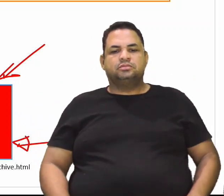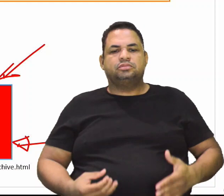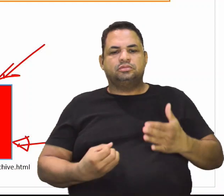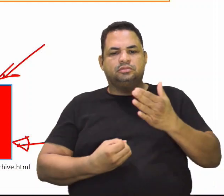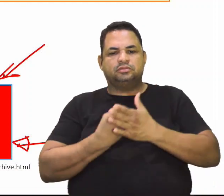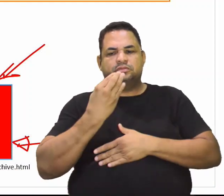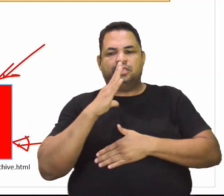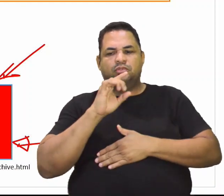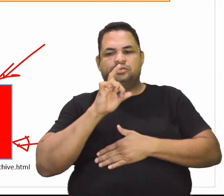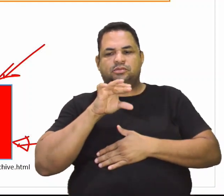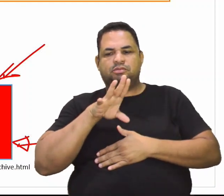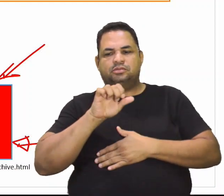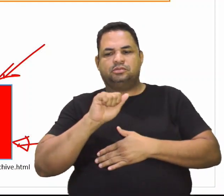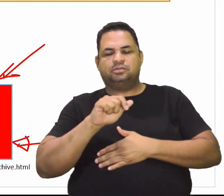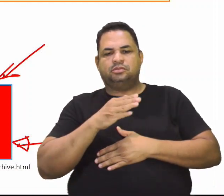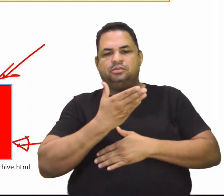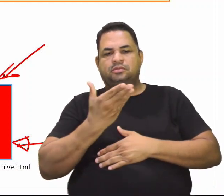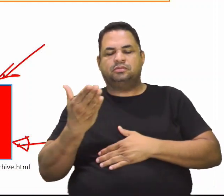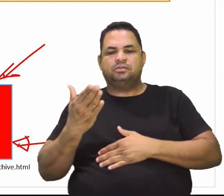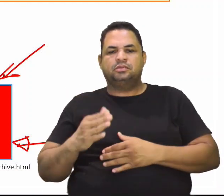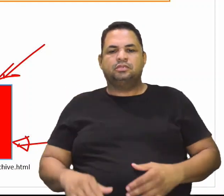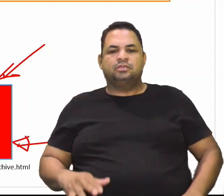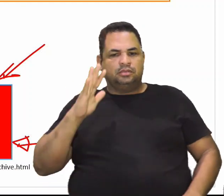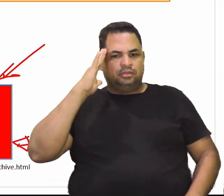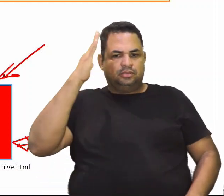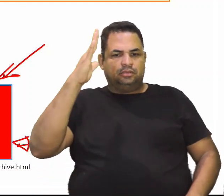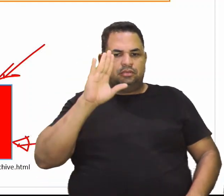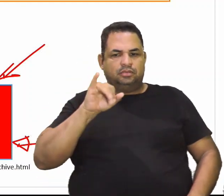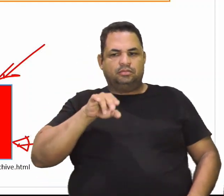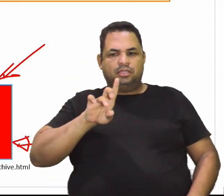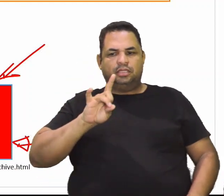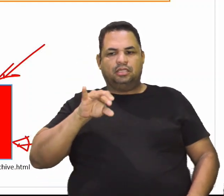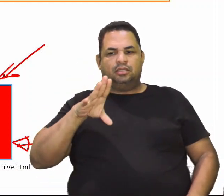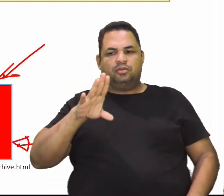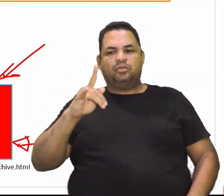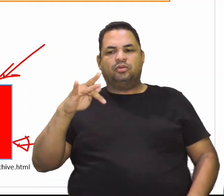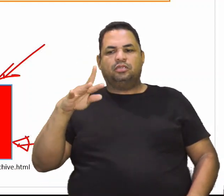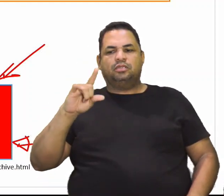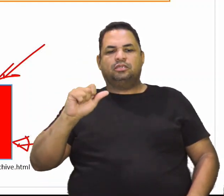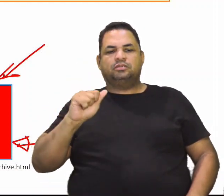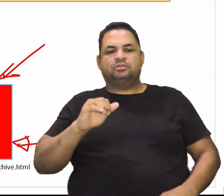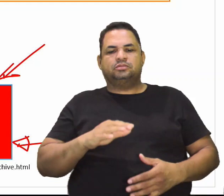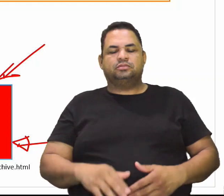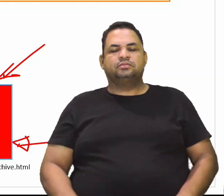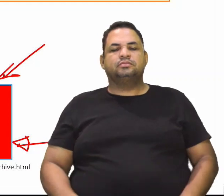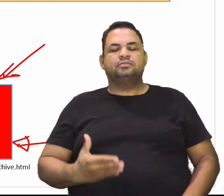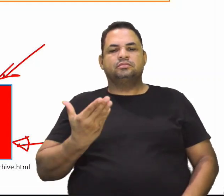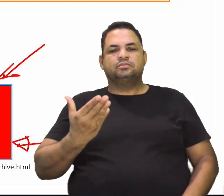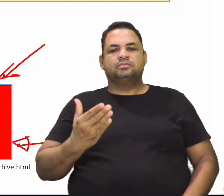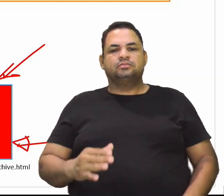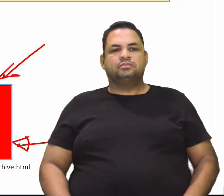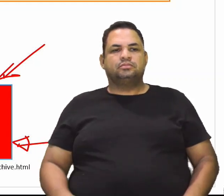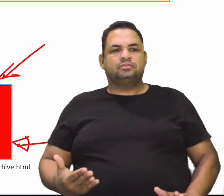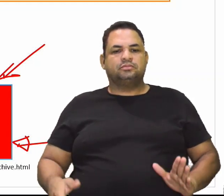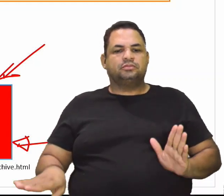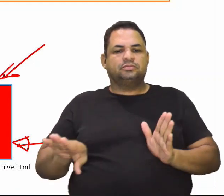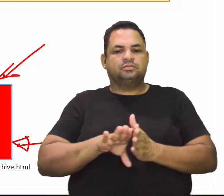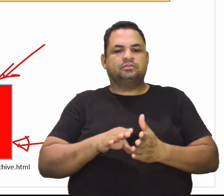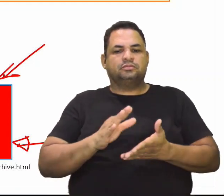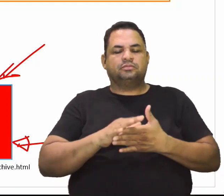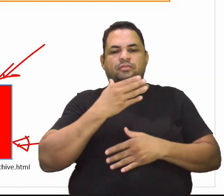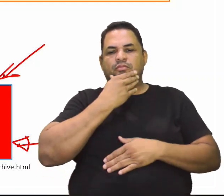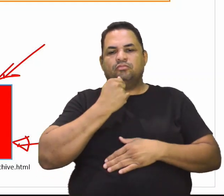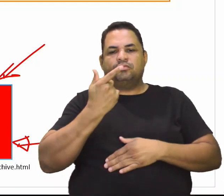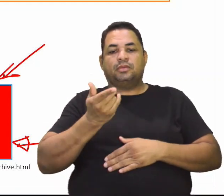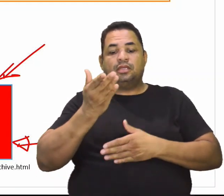Oceania. É a teoria malaio-polinésia, a teoria transoceânica aí, dessa vinda do homem